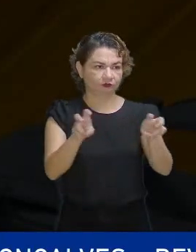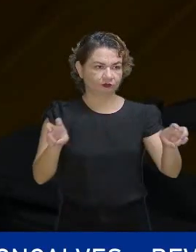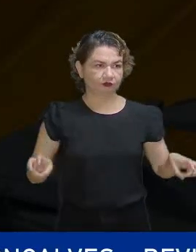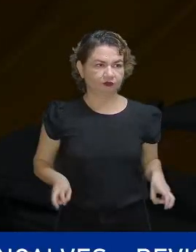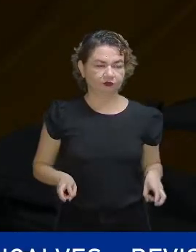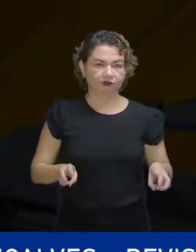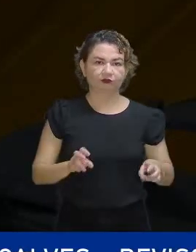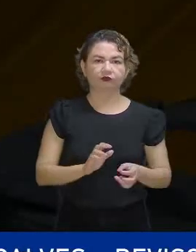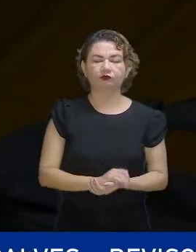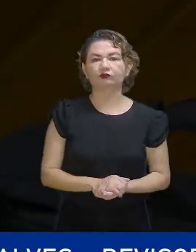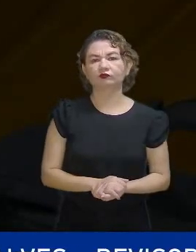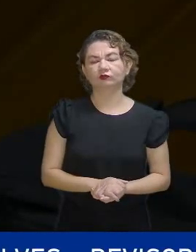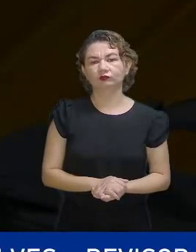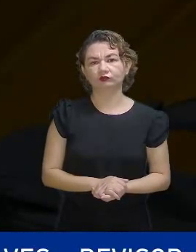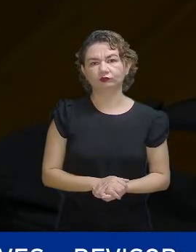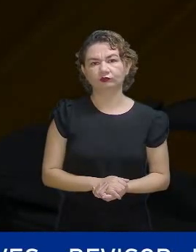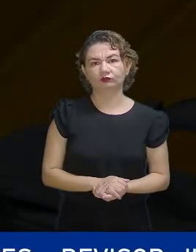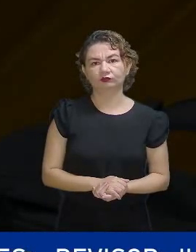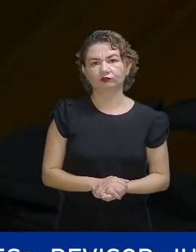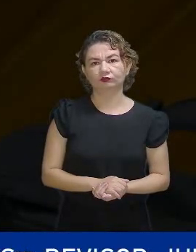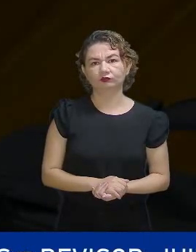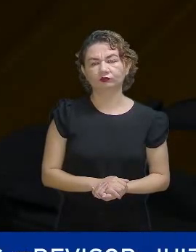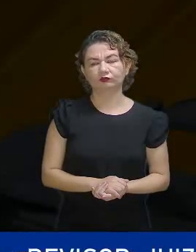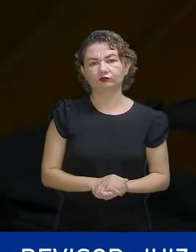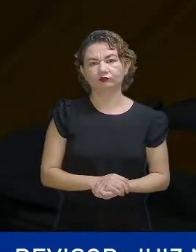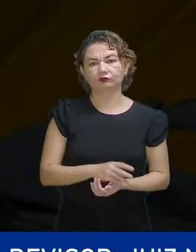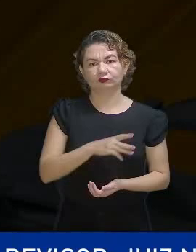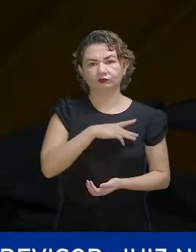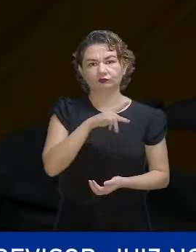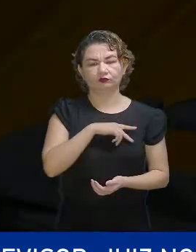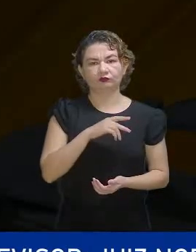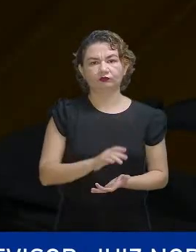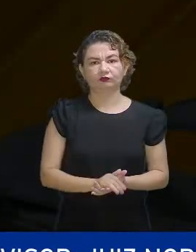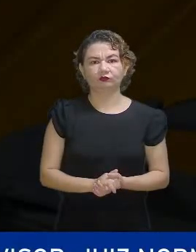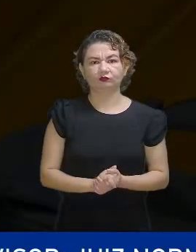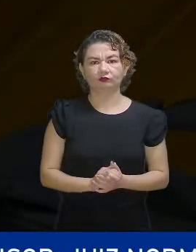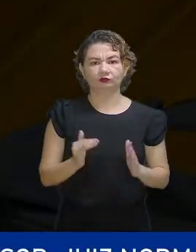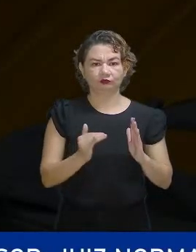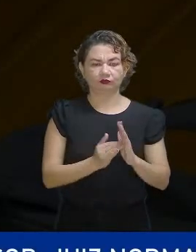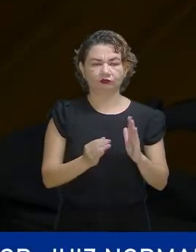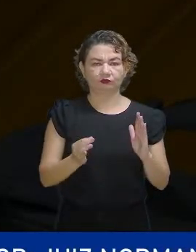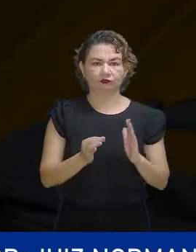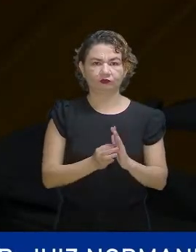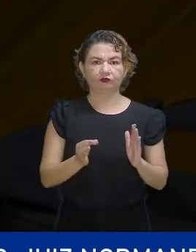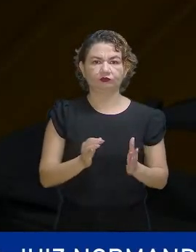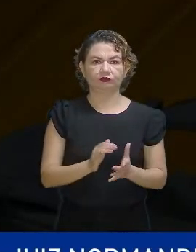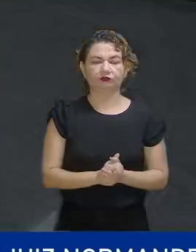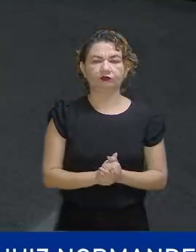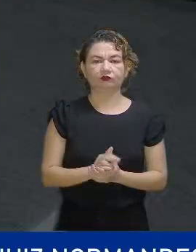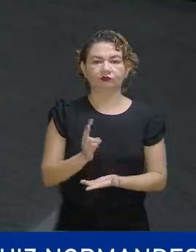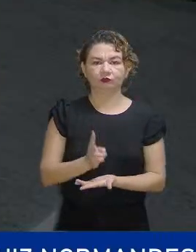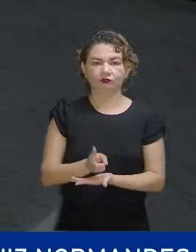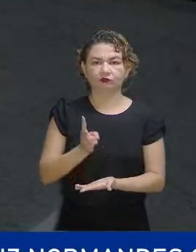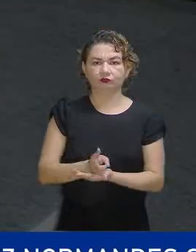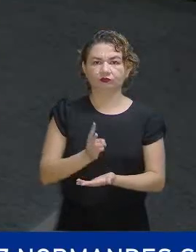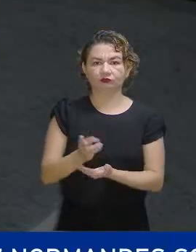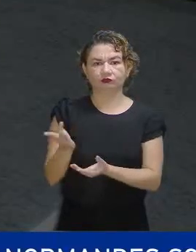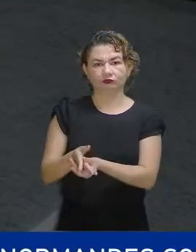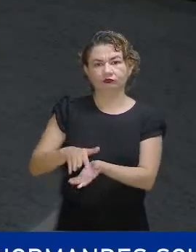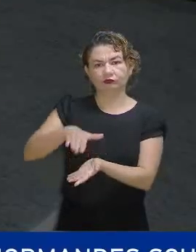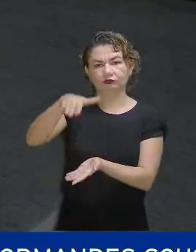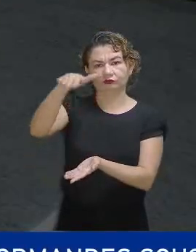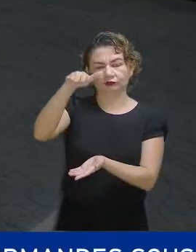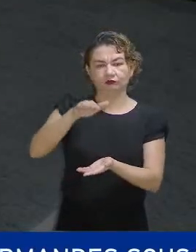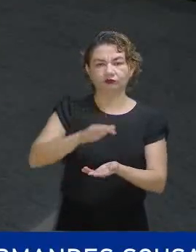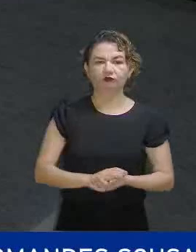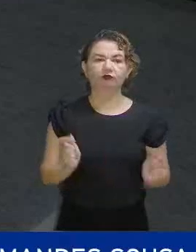Eleitoral, doutora Sara Convocante. Ela é branca, de cabelos castanhos escuros, curtos, longos, lisos, usa lã maquiagem, sobrancelha